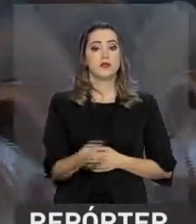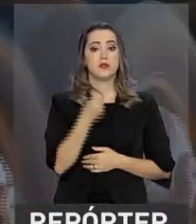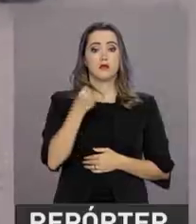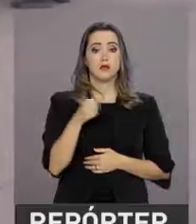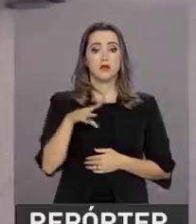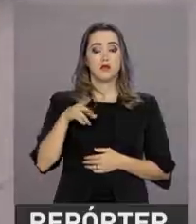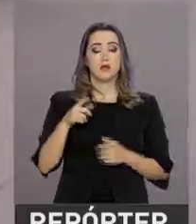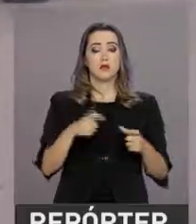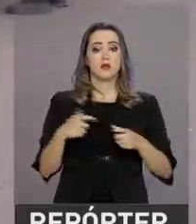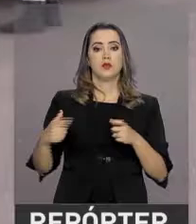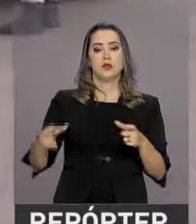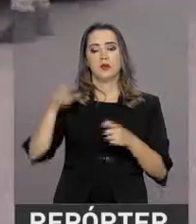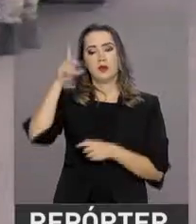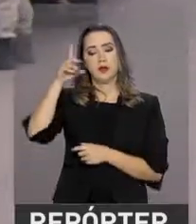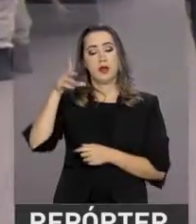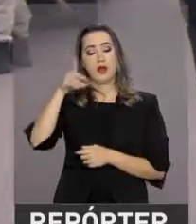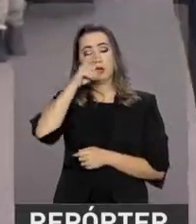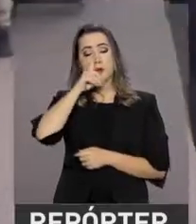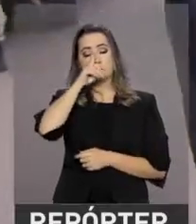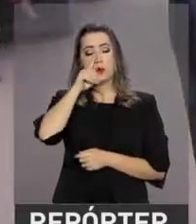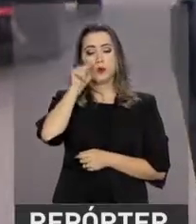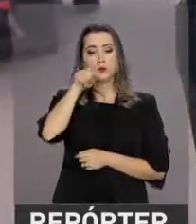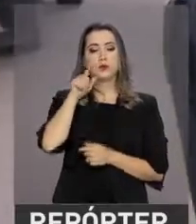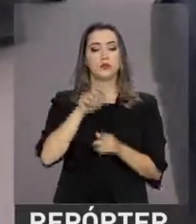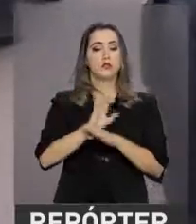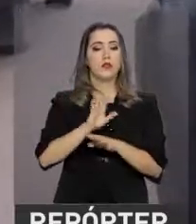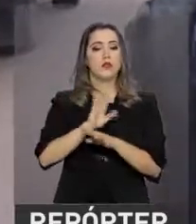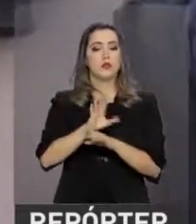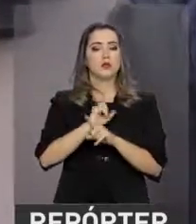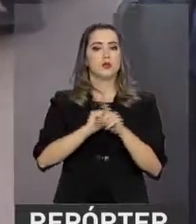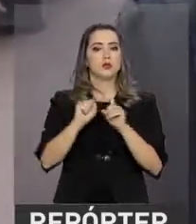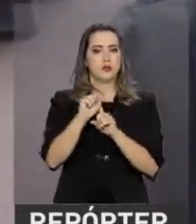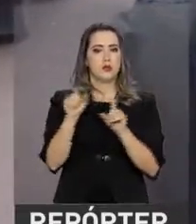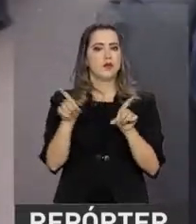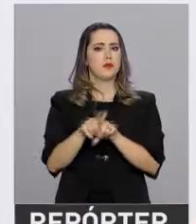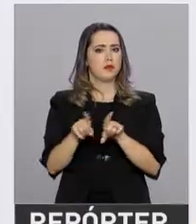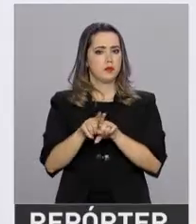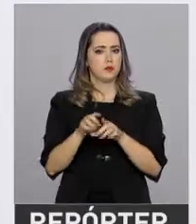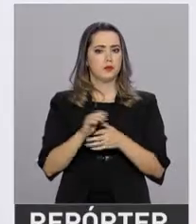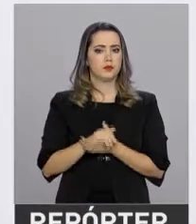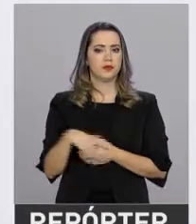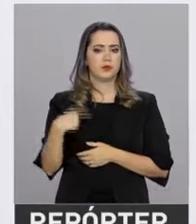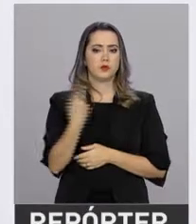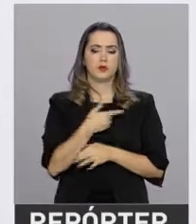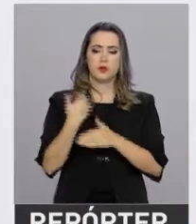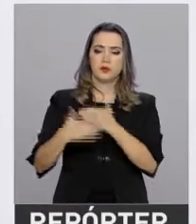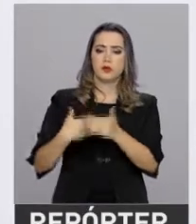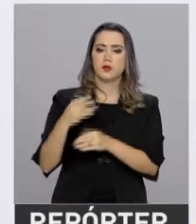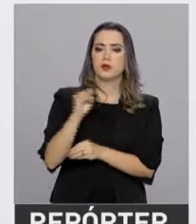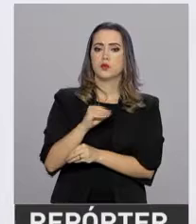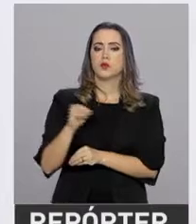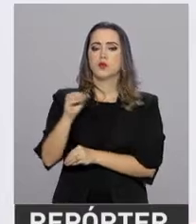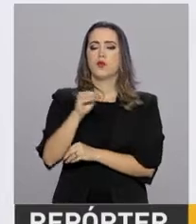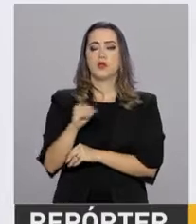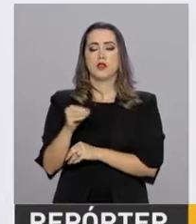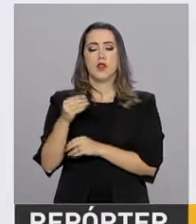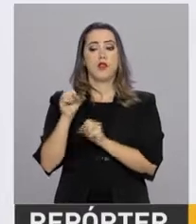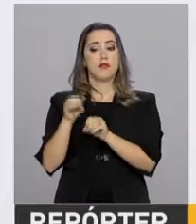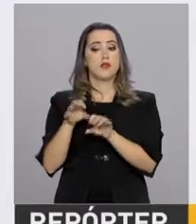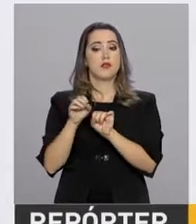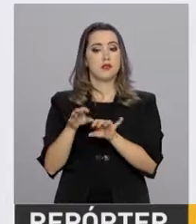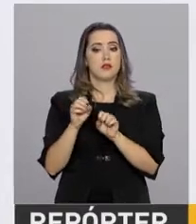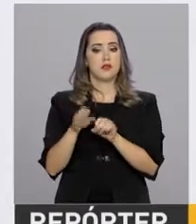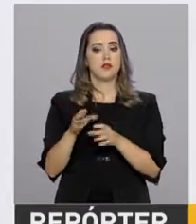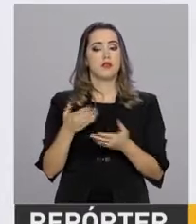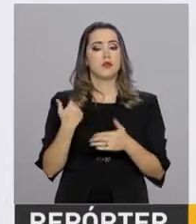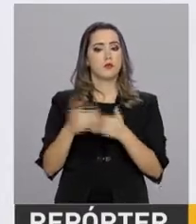resgatados de áreas vulneráveis. E a ação contou com o apoio da sociedade civil. A gente vem fazendo trabalho de conscientização, um trabalho